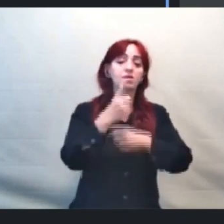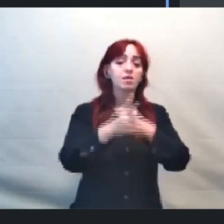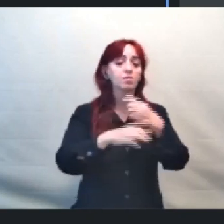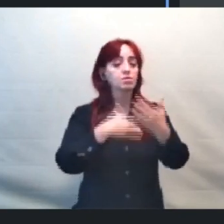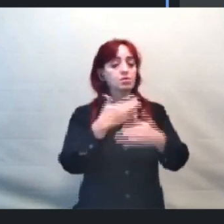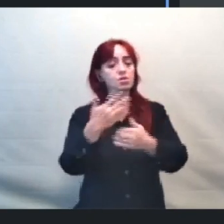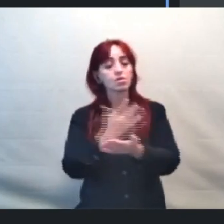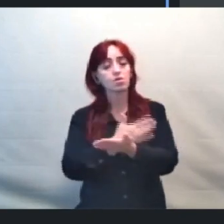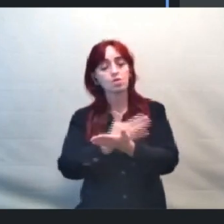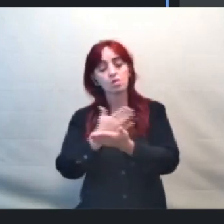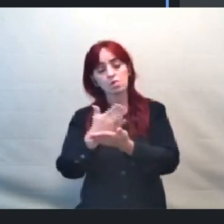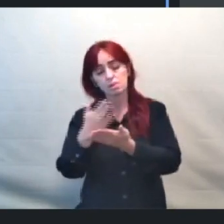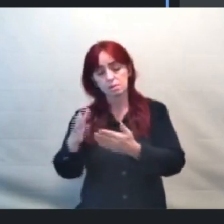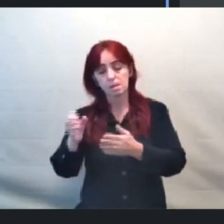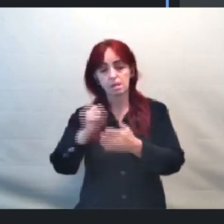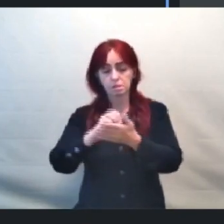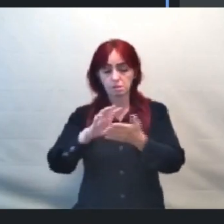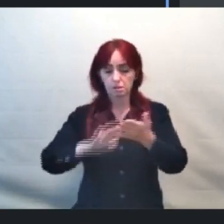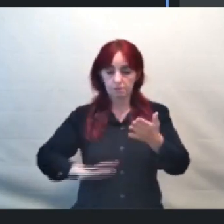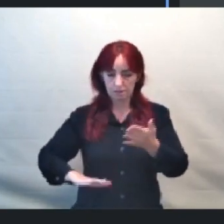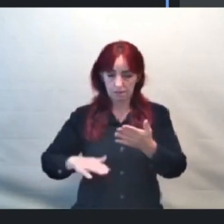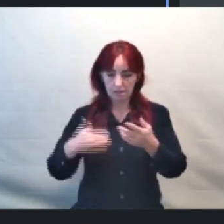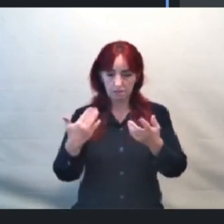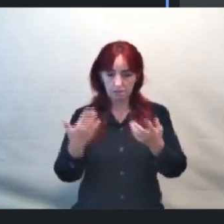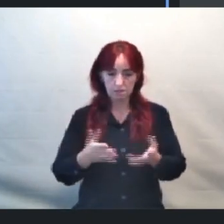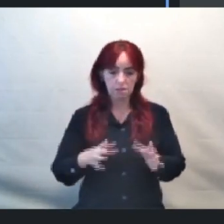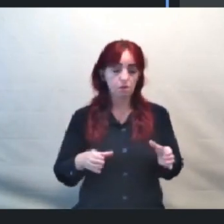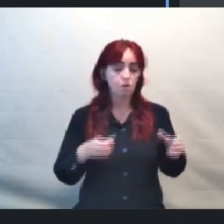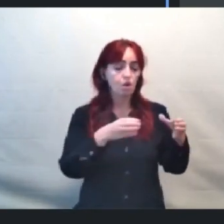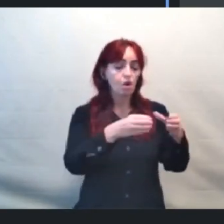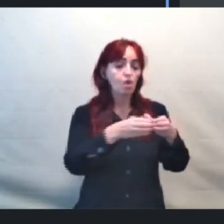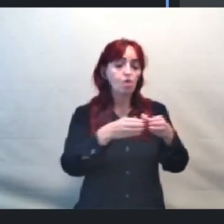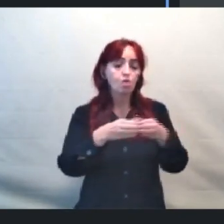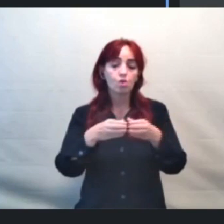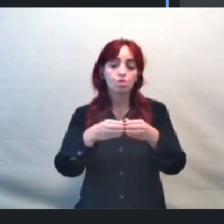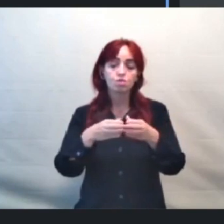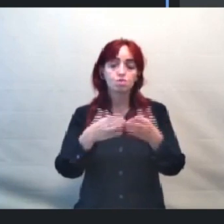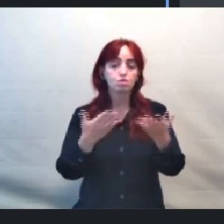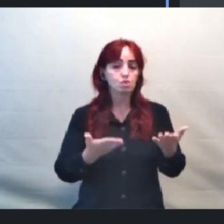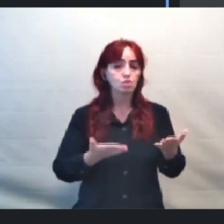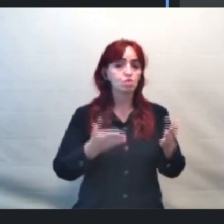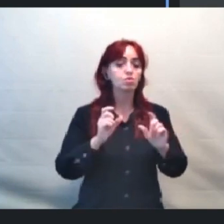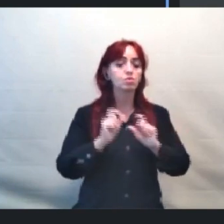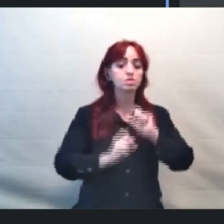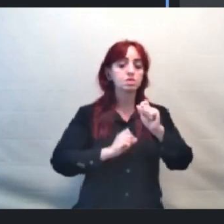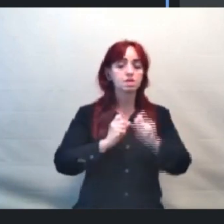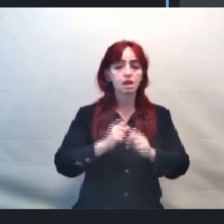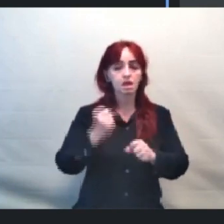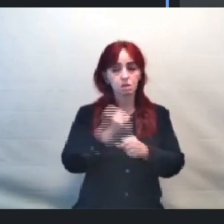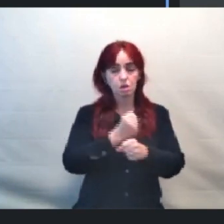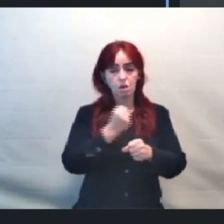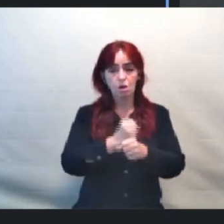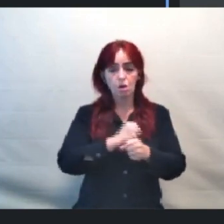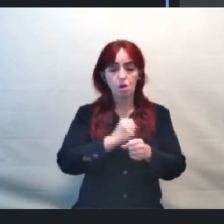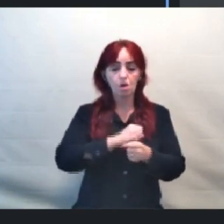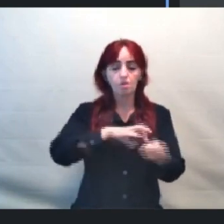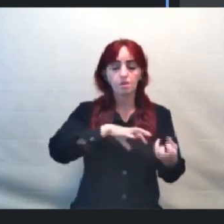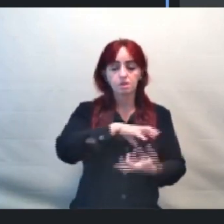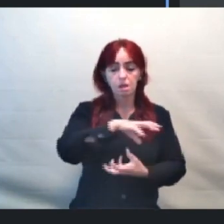início a essas atividades. Então, é um conjunto certamente expressivo de obras e reformas